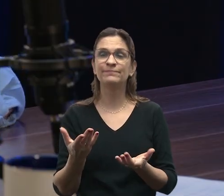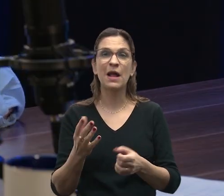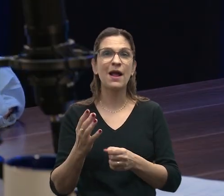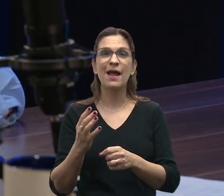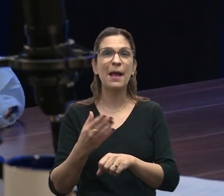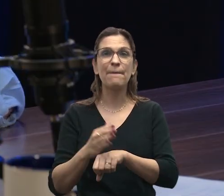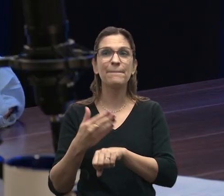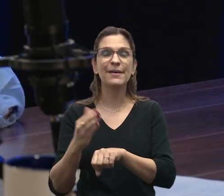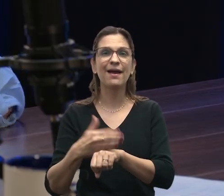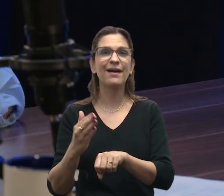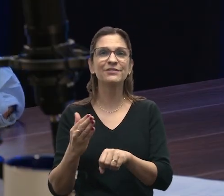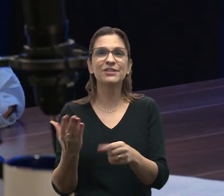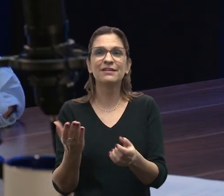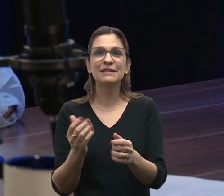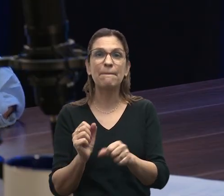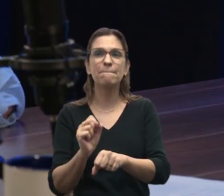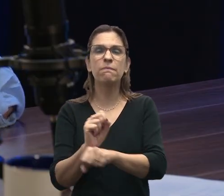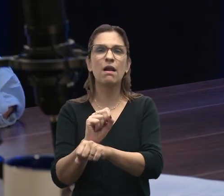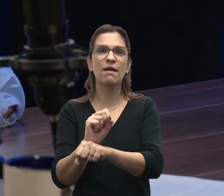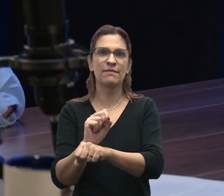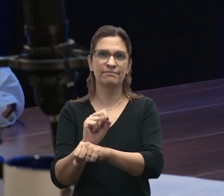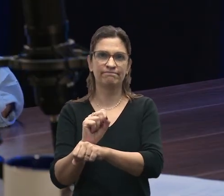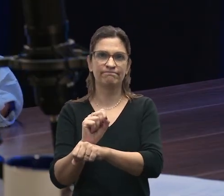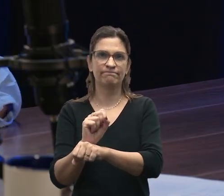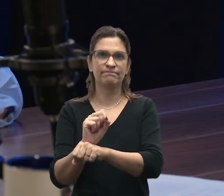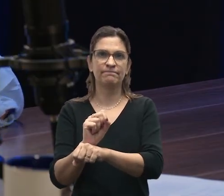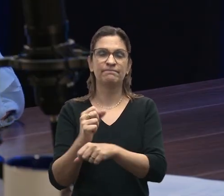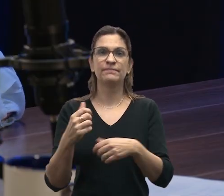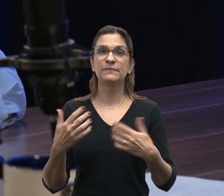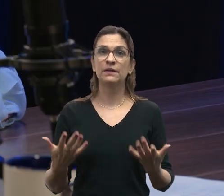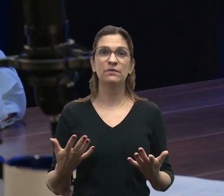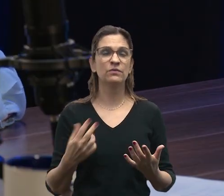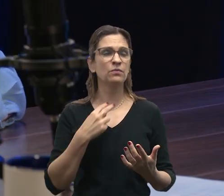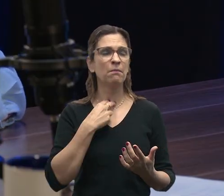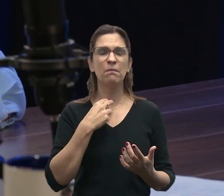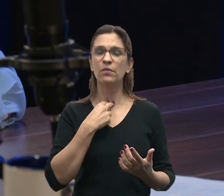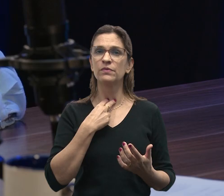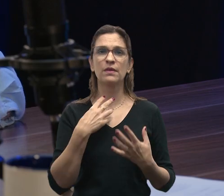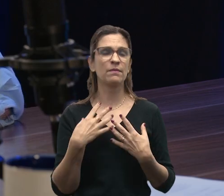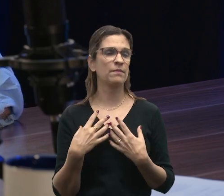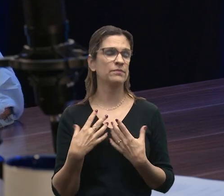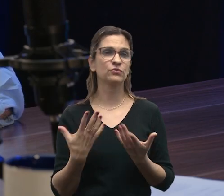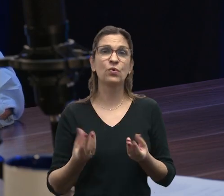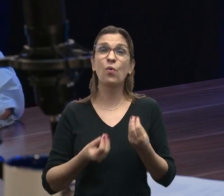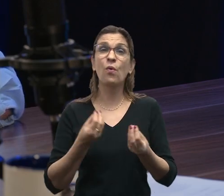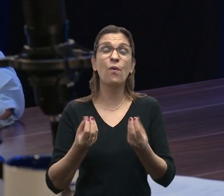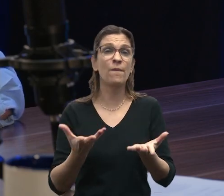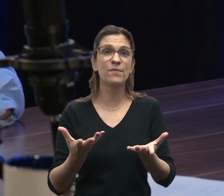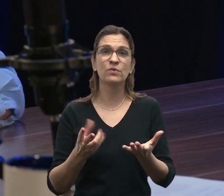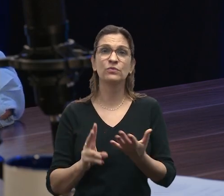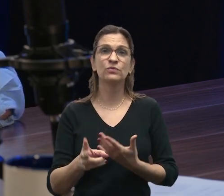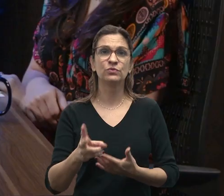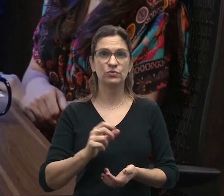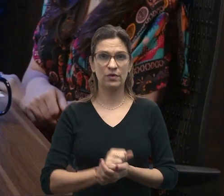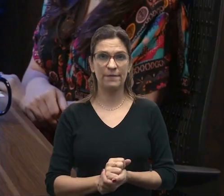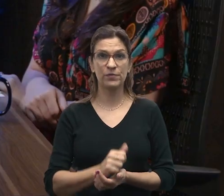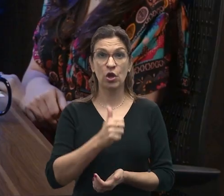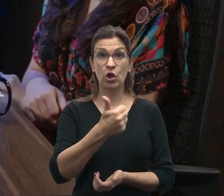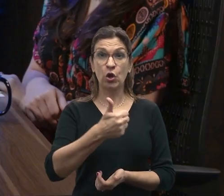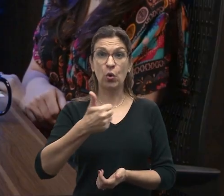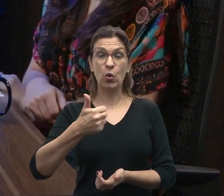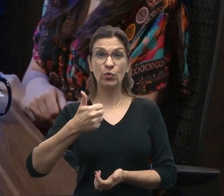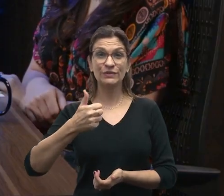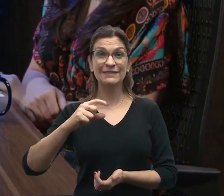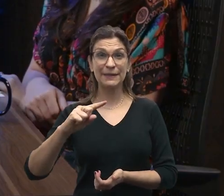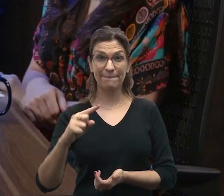totalmente foram desconsideradas. E nós não podemos, porque nós temos 11 mil processos judiciais em